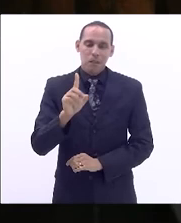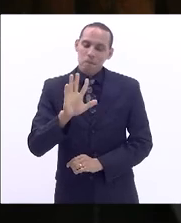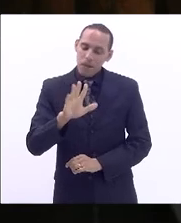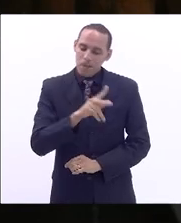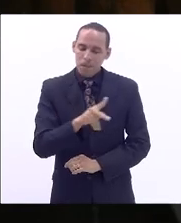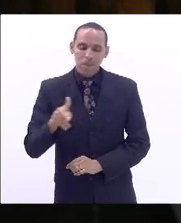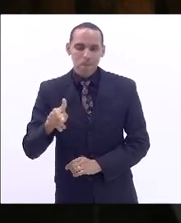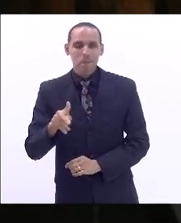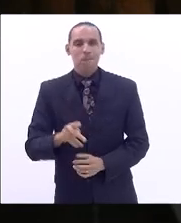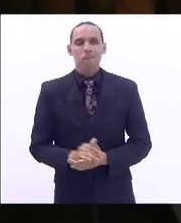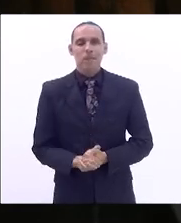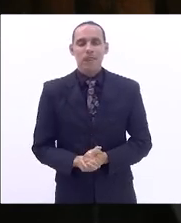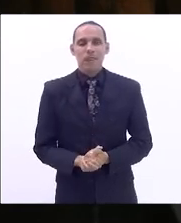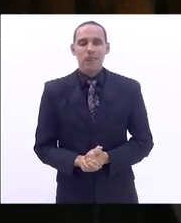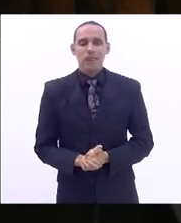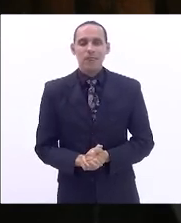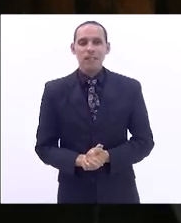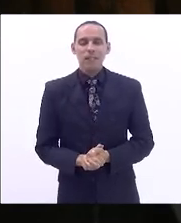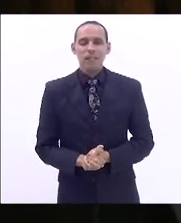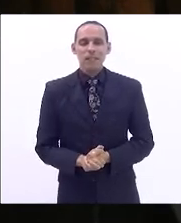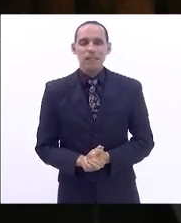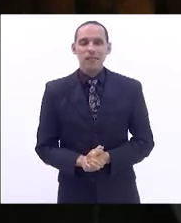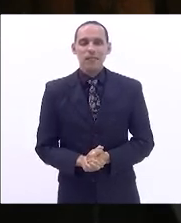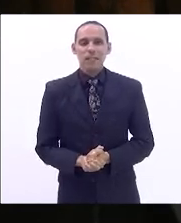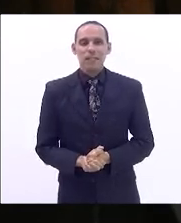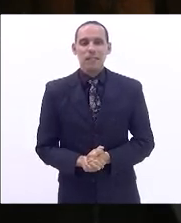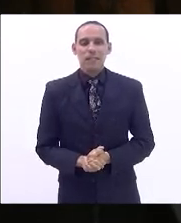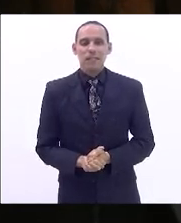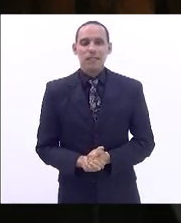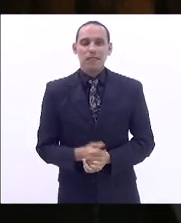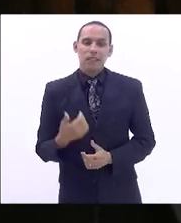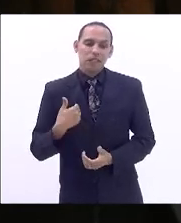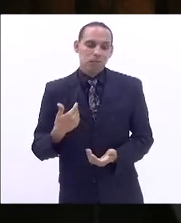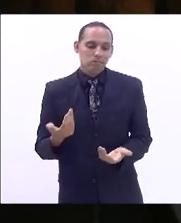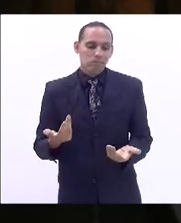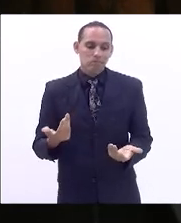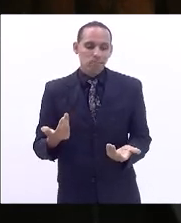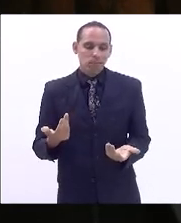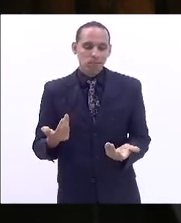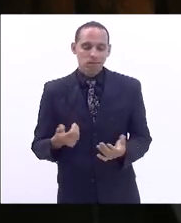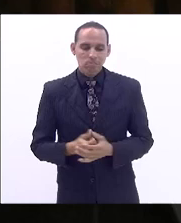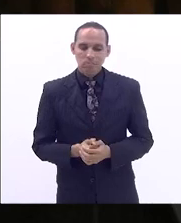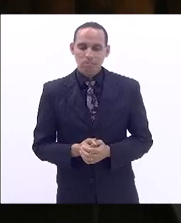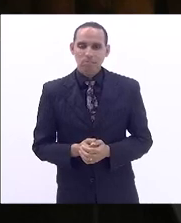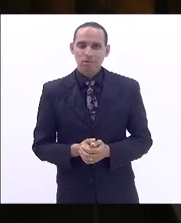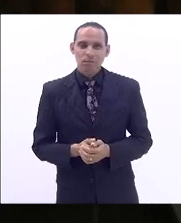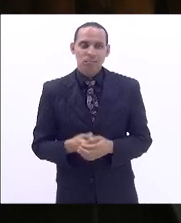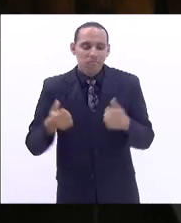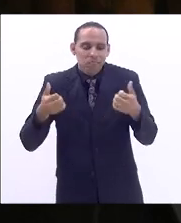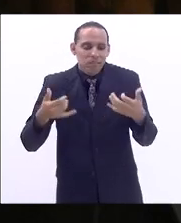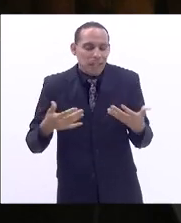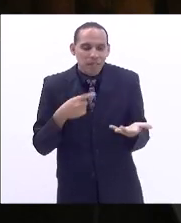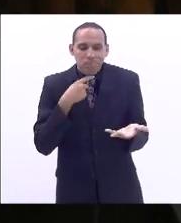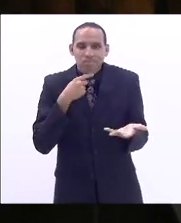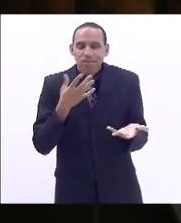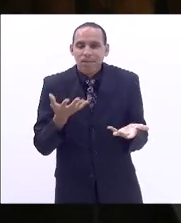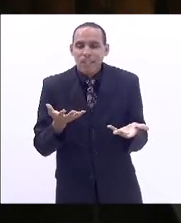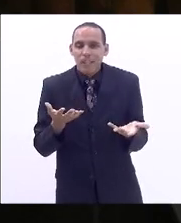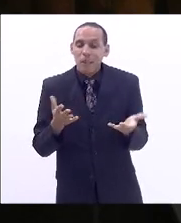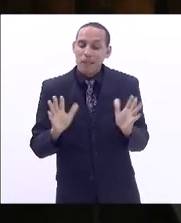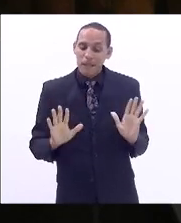presidente e eu diria as palavras para definir